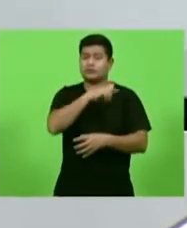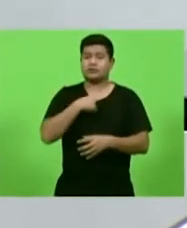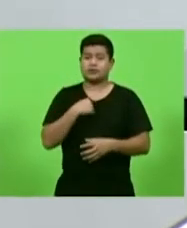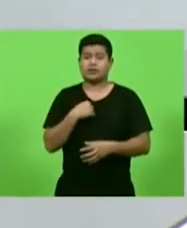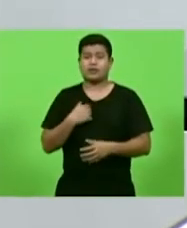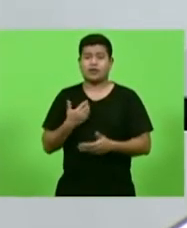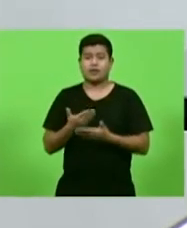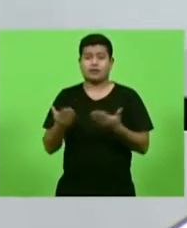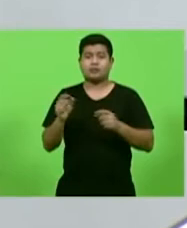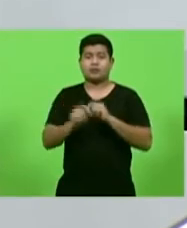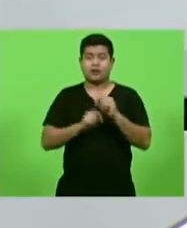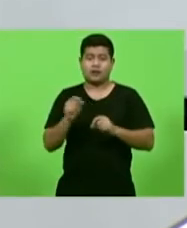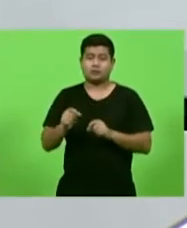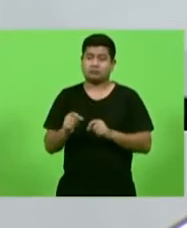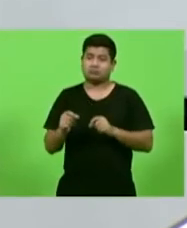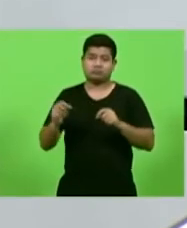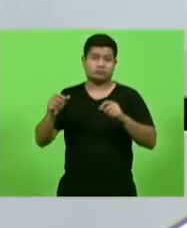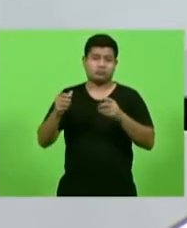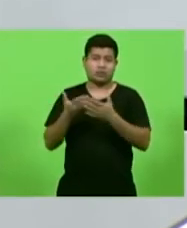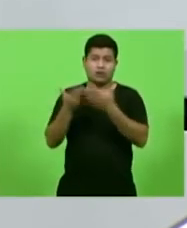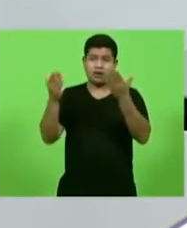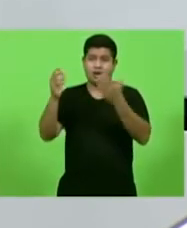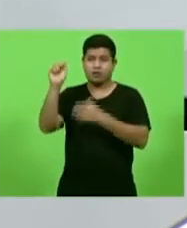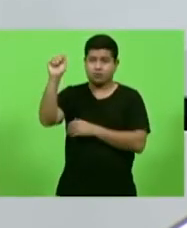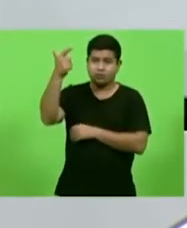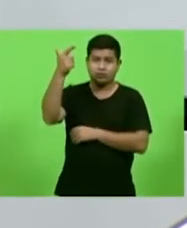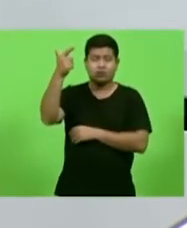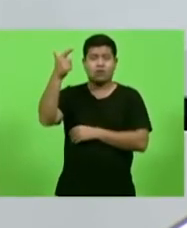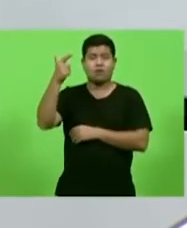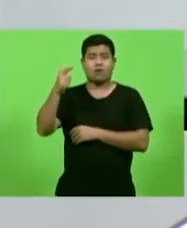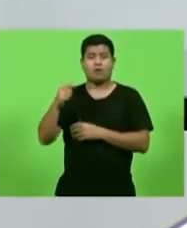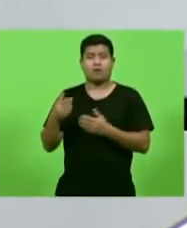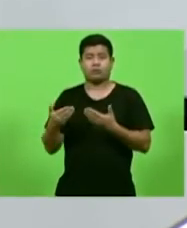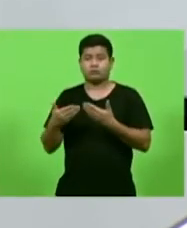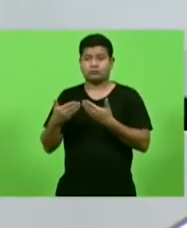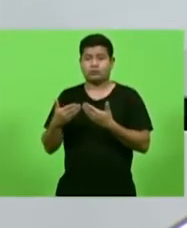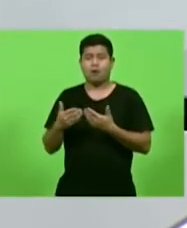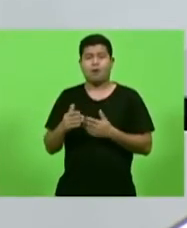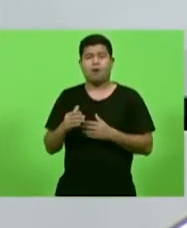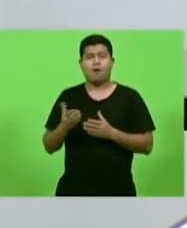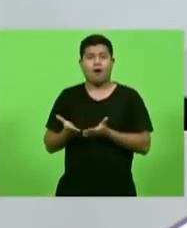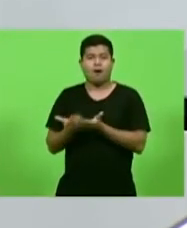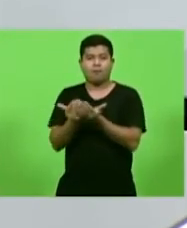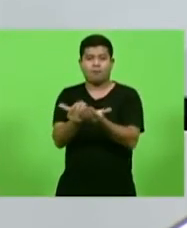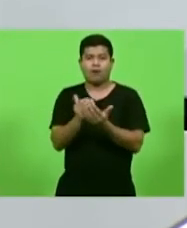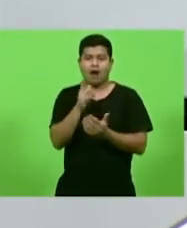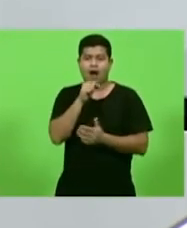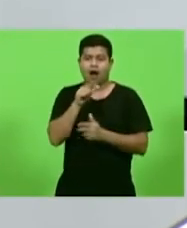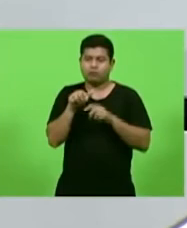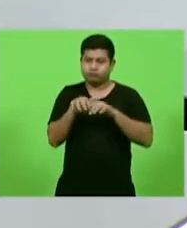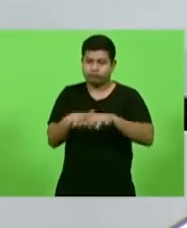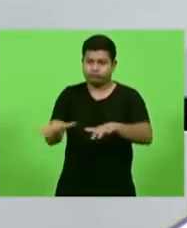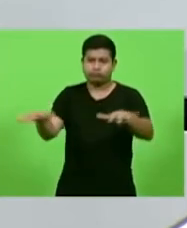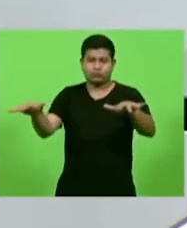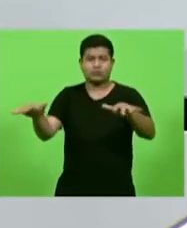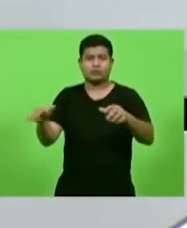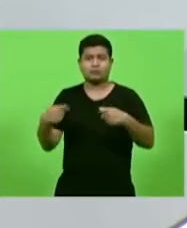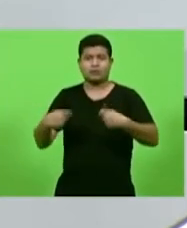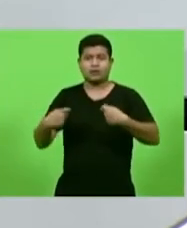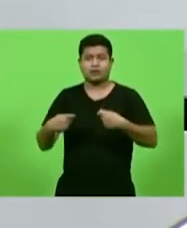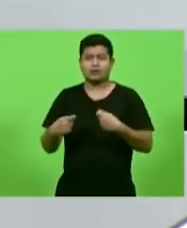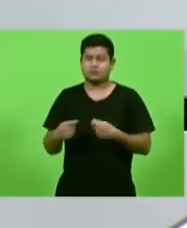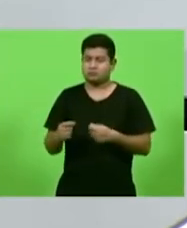já Depende das condições climáticas já depende do bar tá aberto Depende de uma série de fatores para poder fazer a